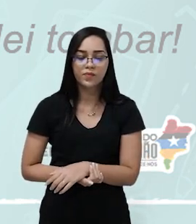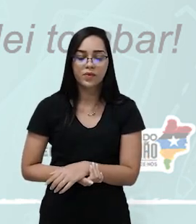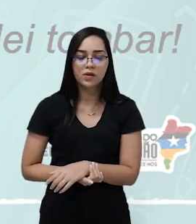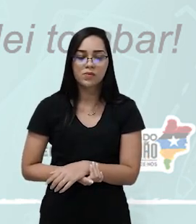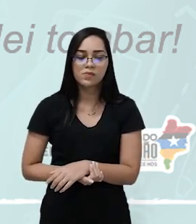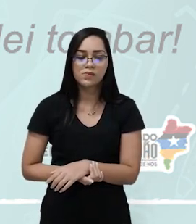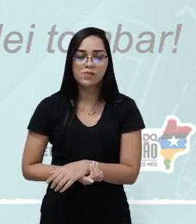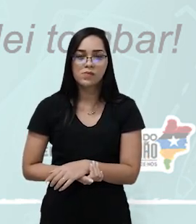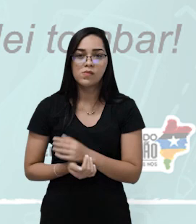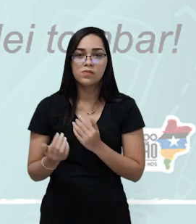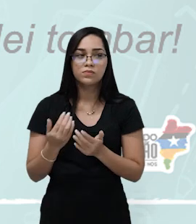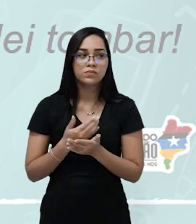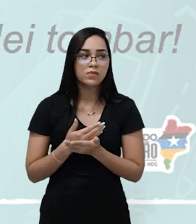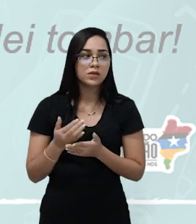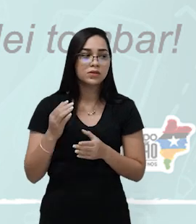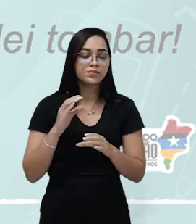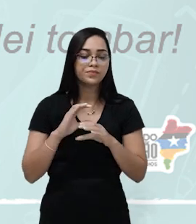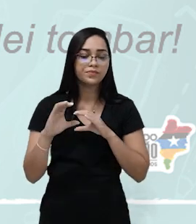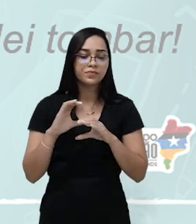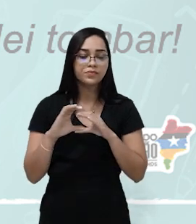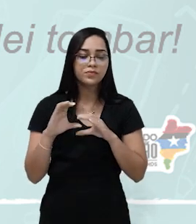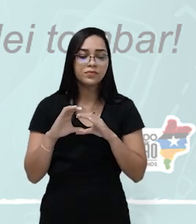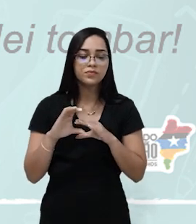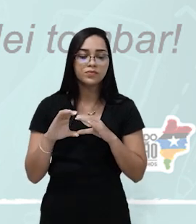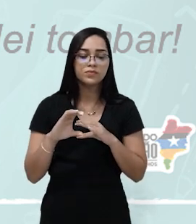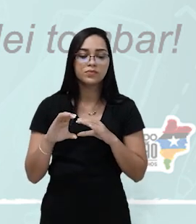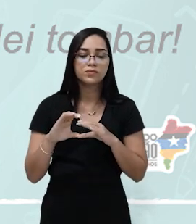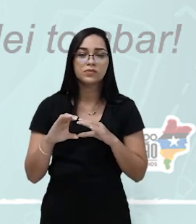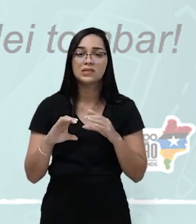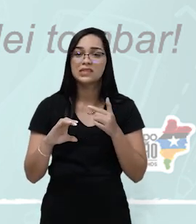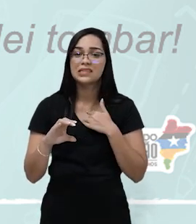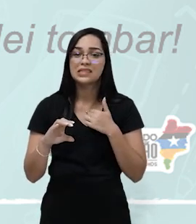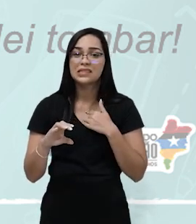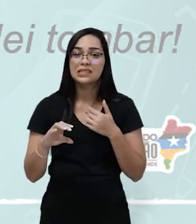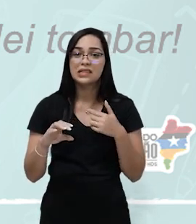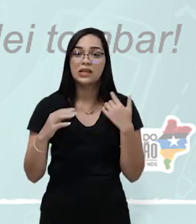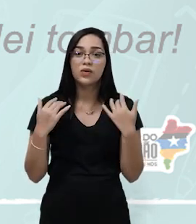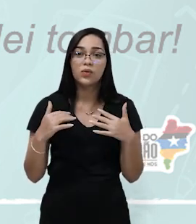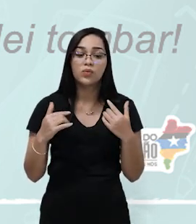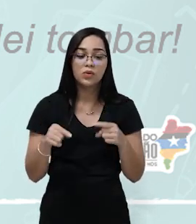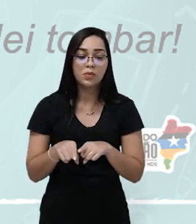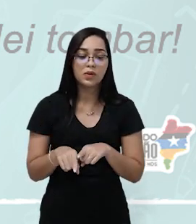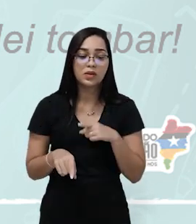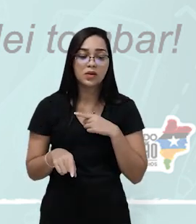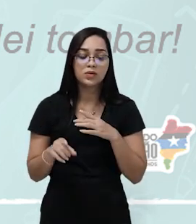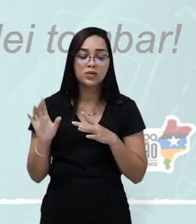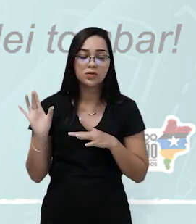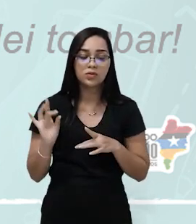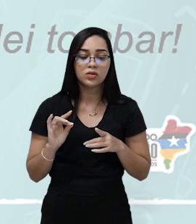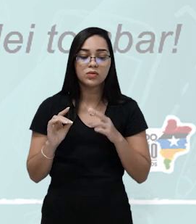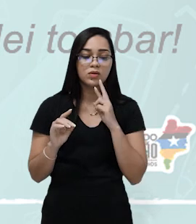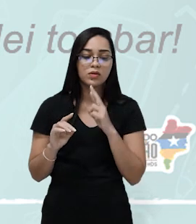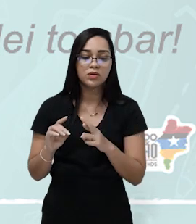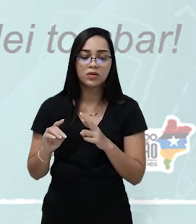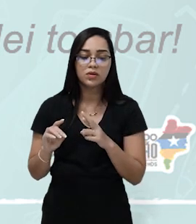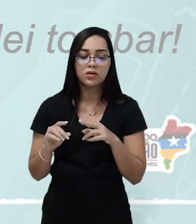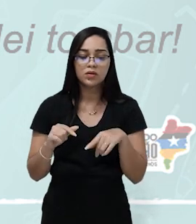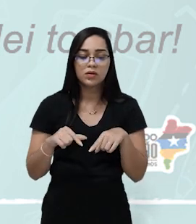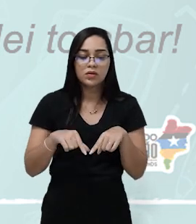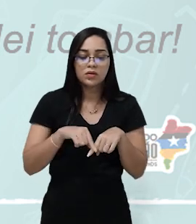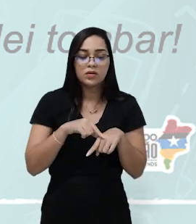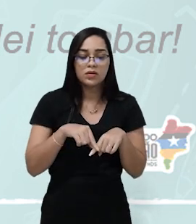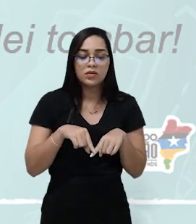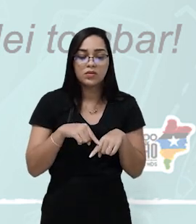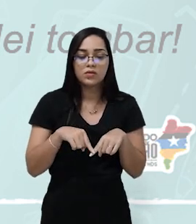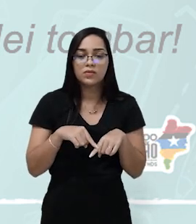o Alto da Compadecida cantando. Tombei, tombei, mandei tombar. Tem os atores respondendo ao canto. Perna fina no meio